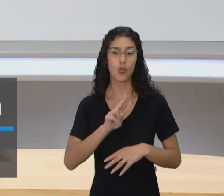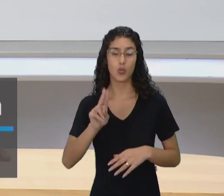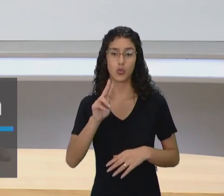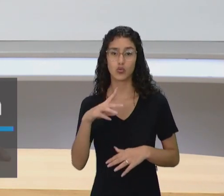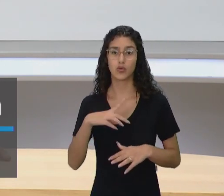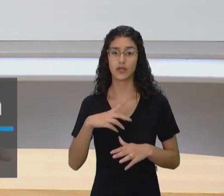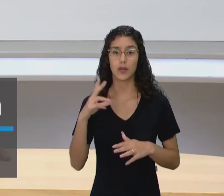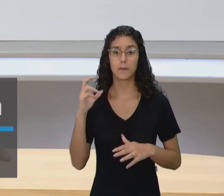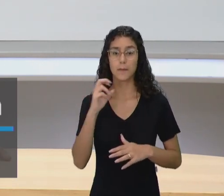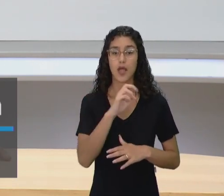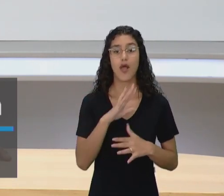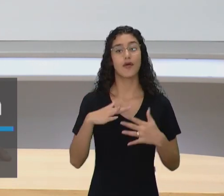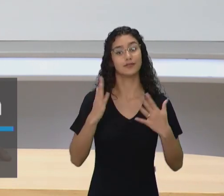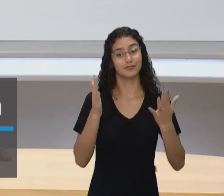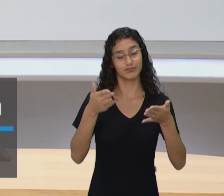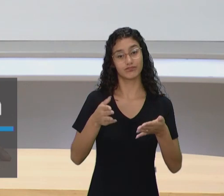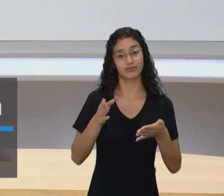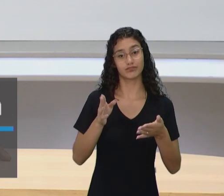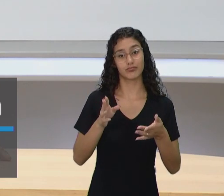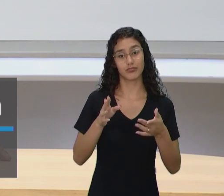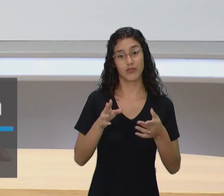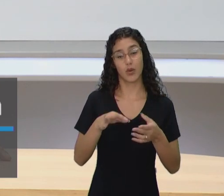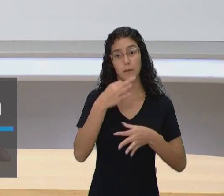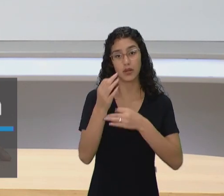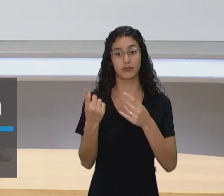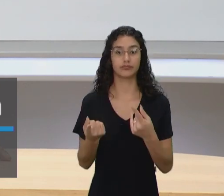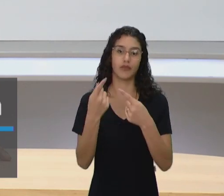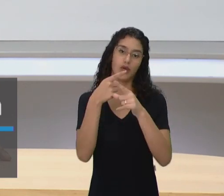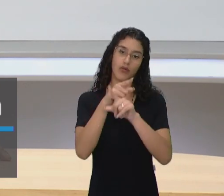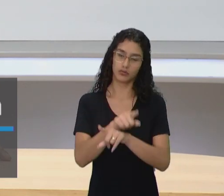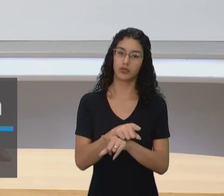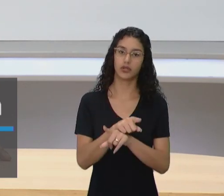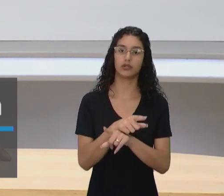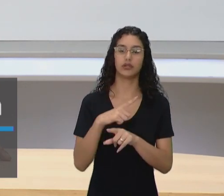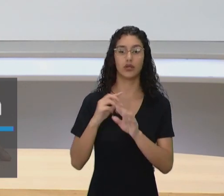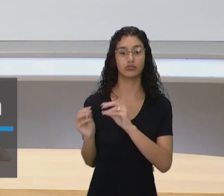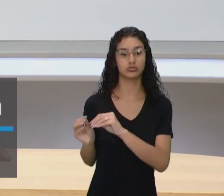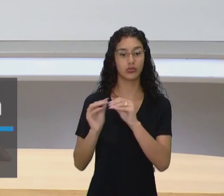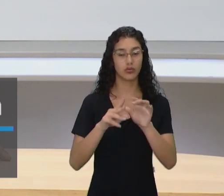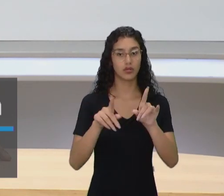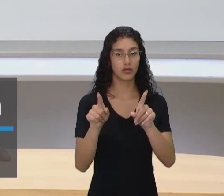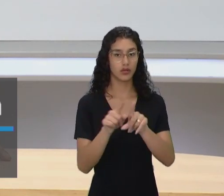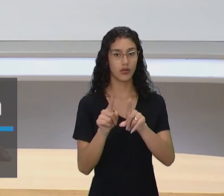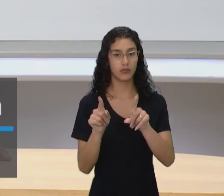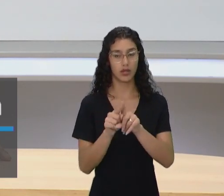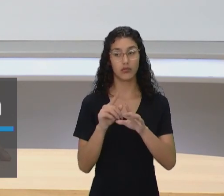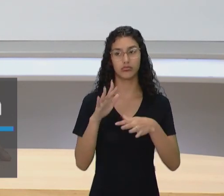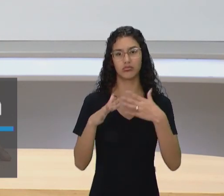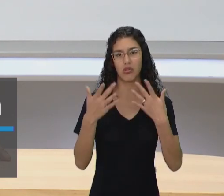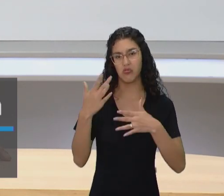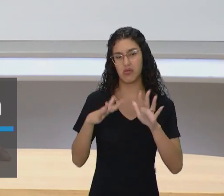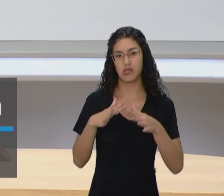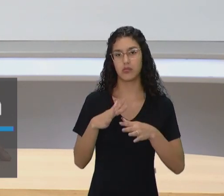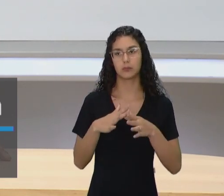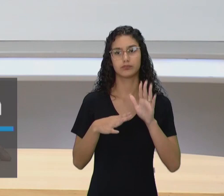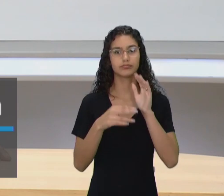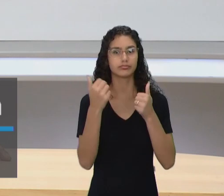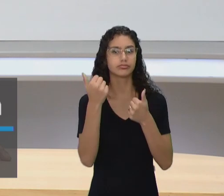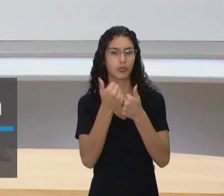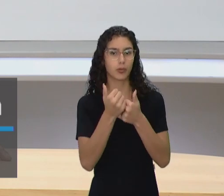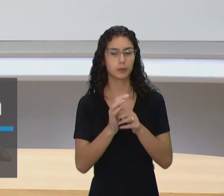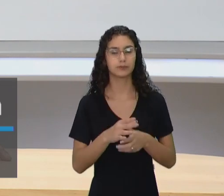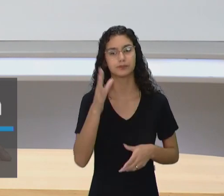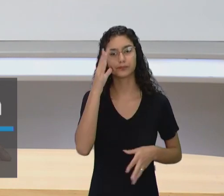agrotóxicos, óbvio que a opinião dele, então, é contrária ao do colunista da Folha, que ele trouxe isso exatamente, talvez, para contrapor.